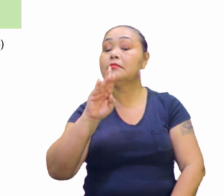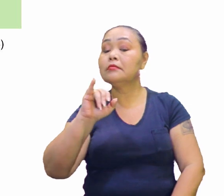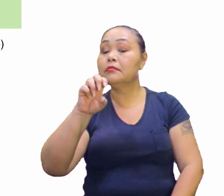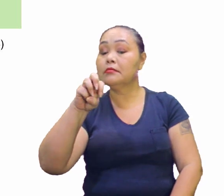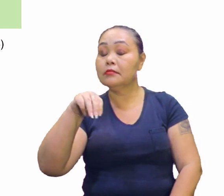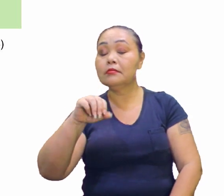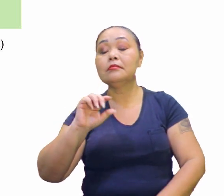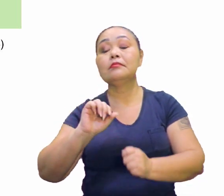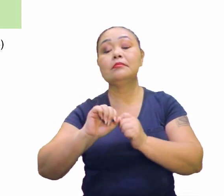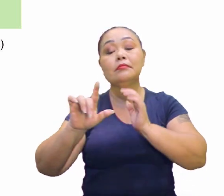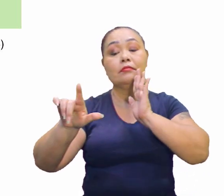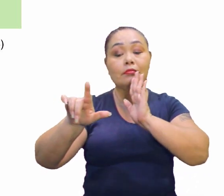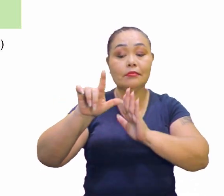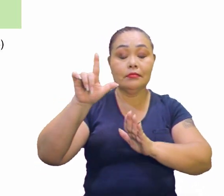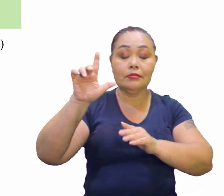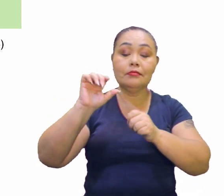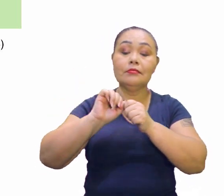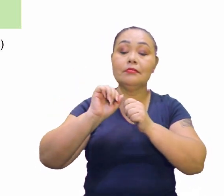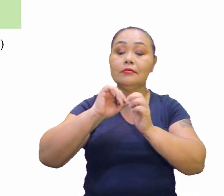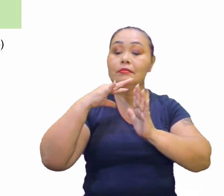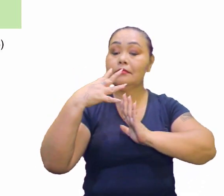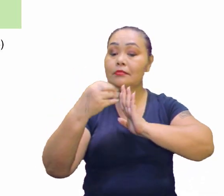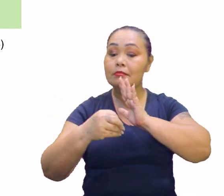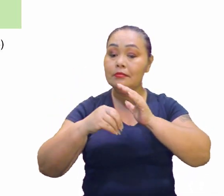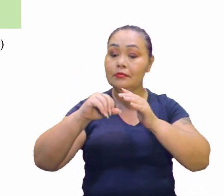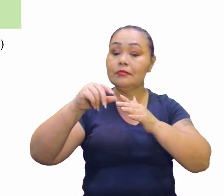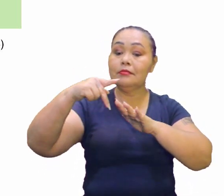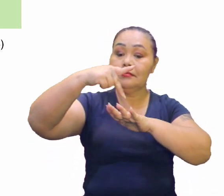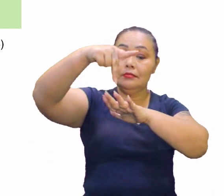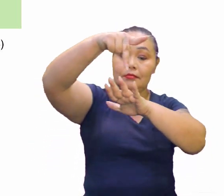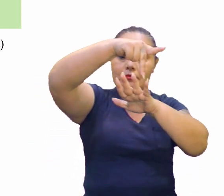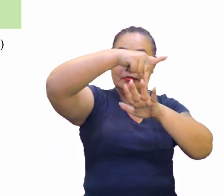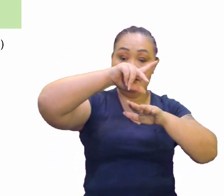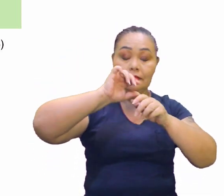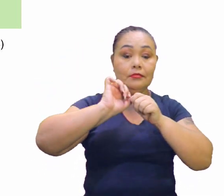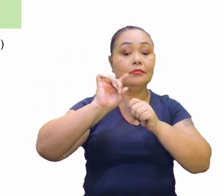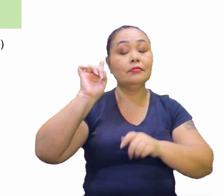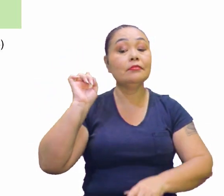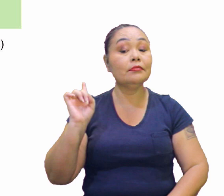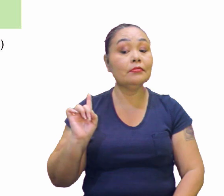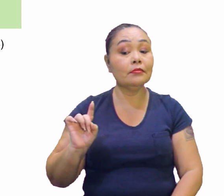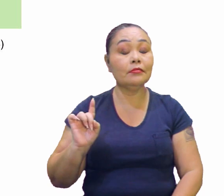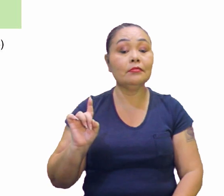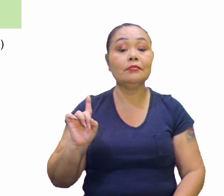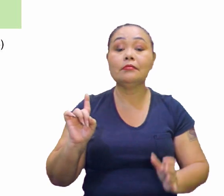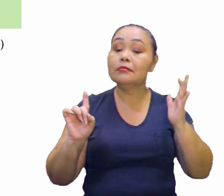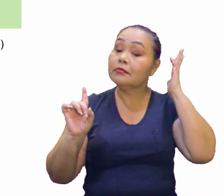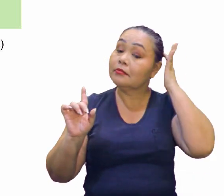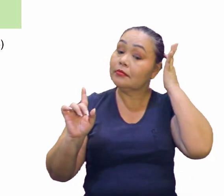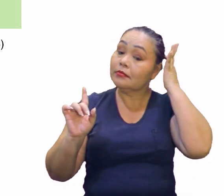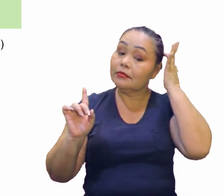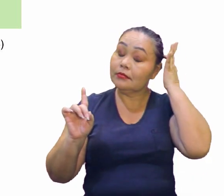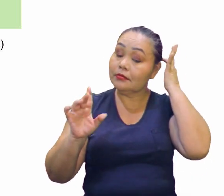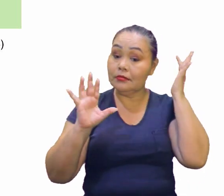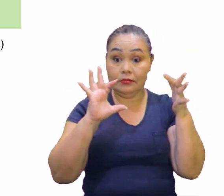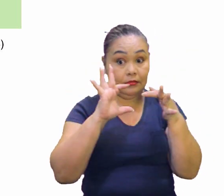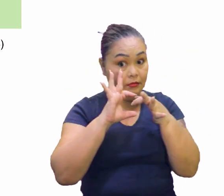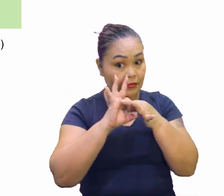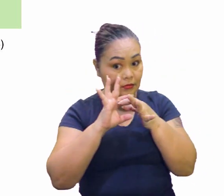Amazônia legal, Amazônia internacional, mas agora a gente vai falar, ela é um contexto